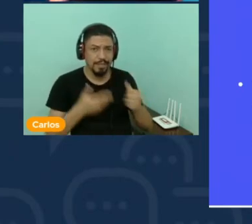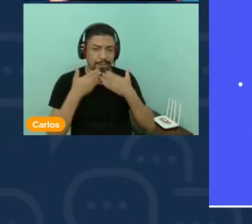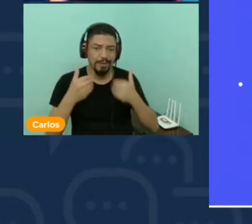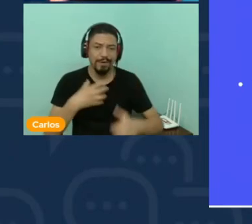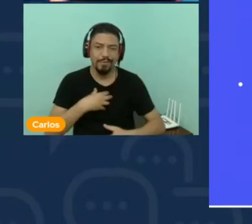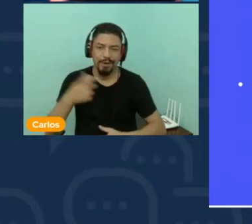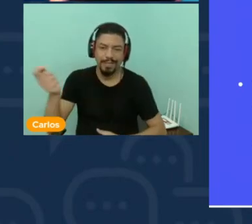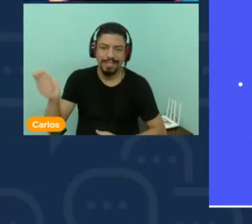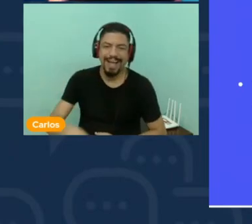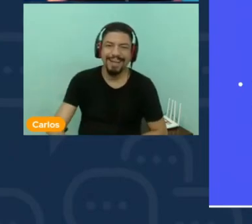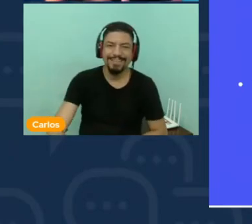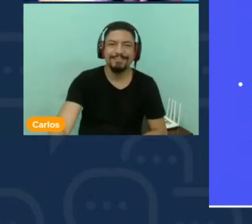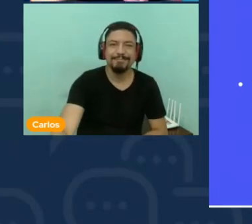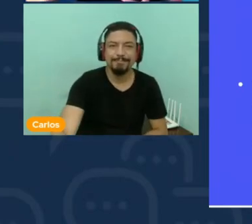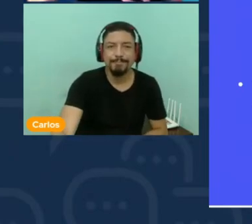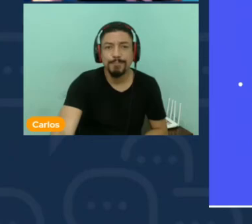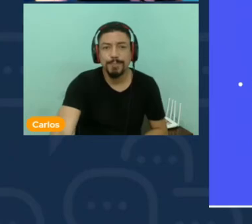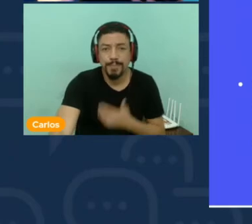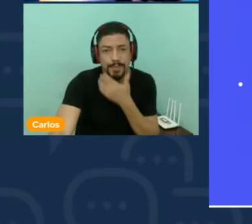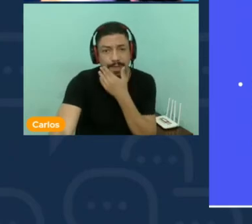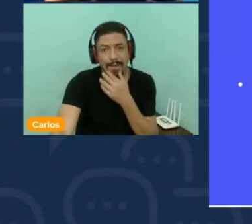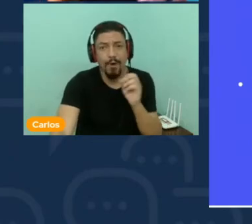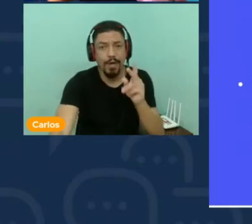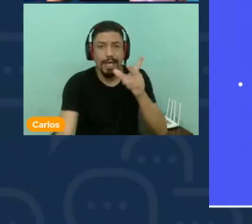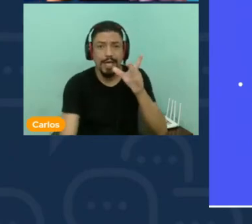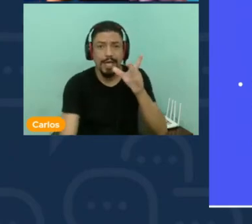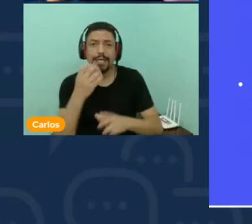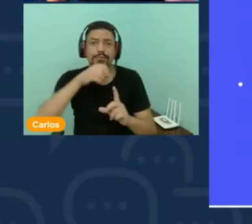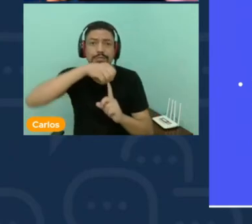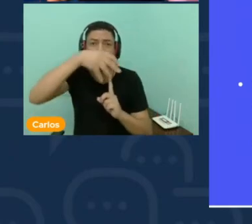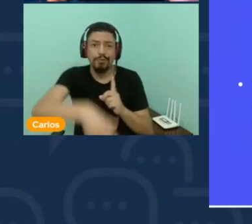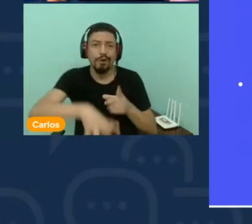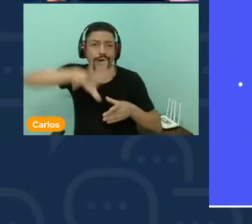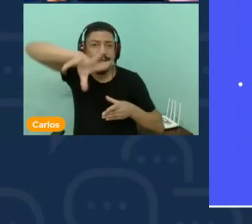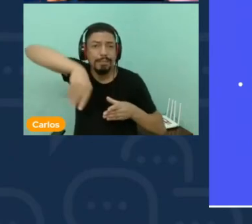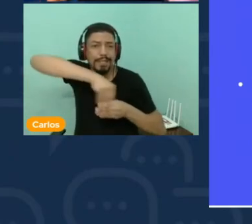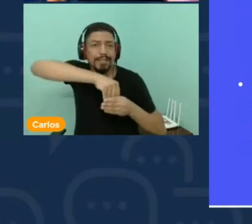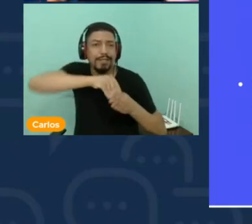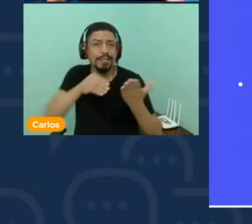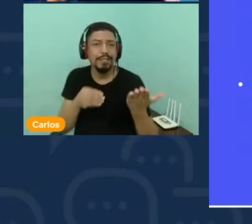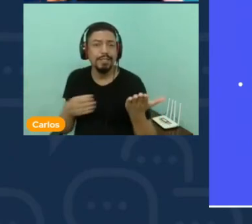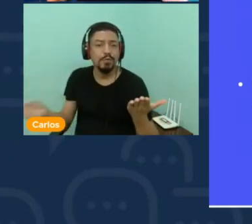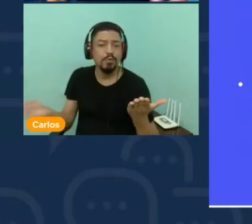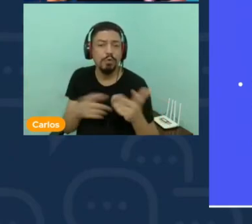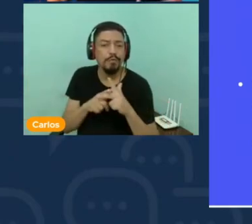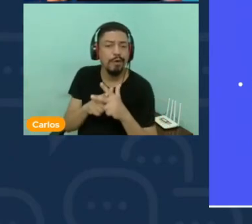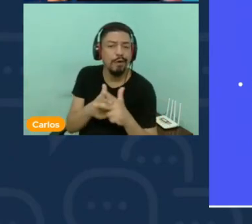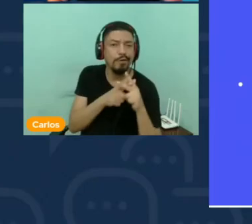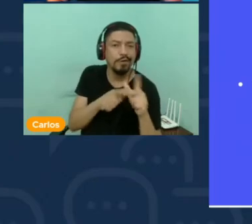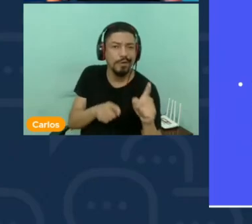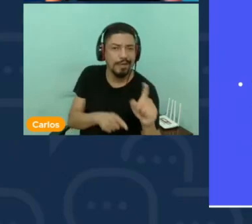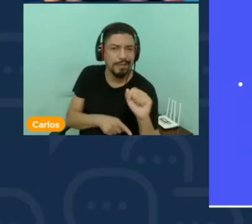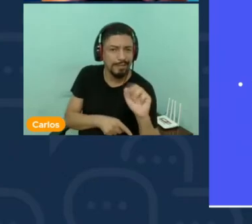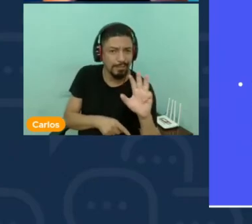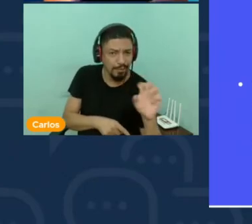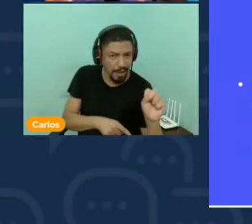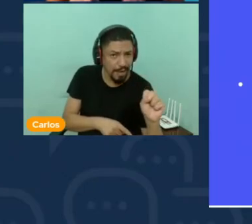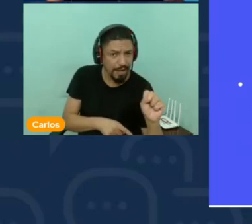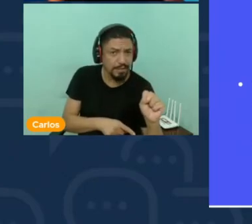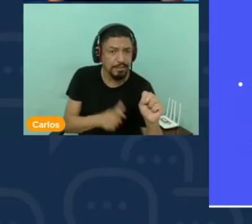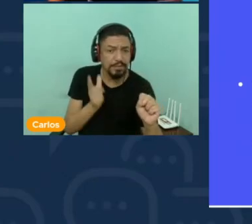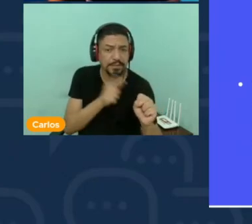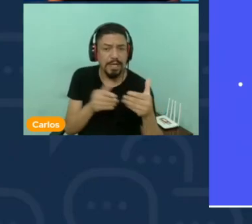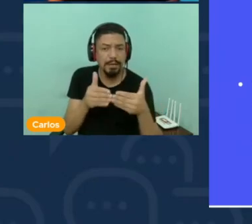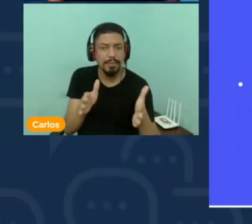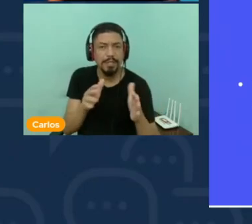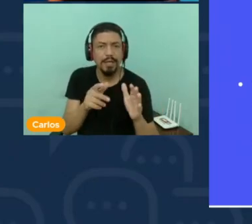forma. Então, estou criando um servidor, estou implantando ali um novo recurso na AWS, eu posso abrir lá